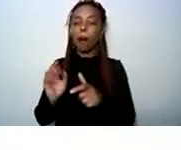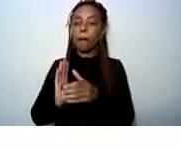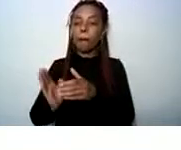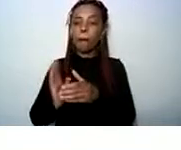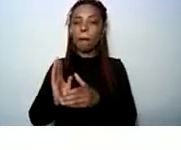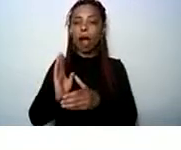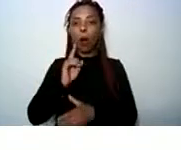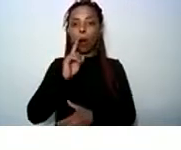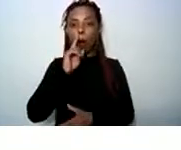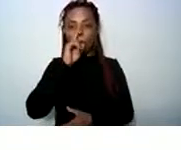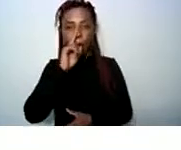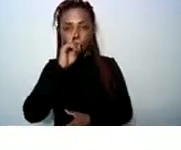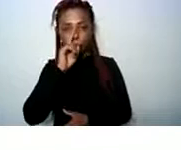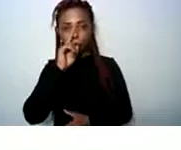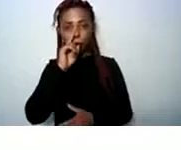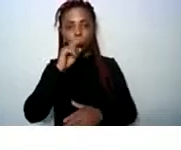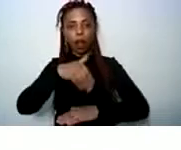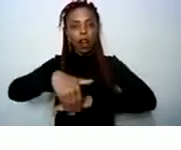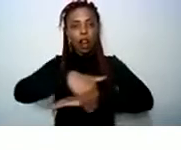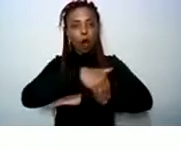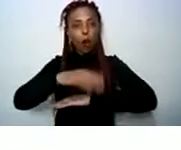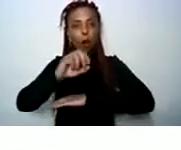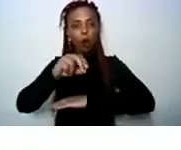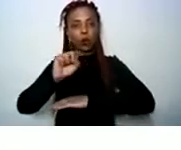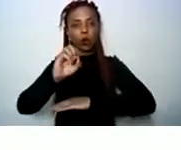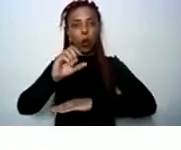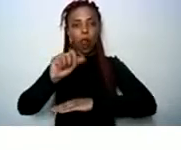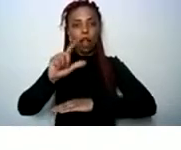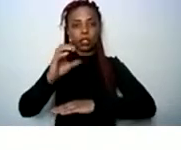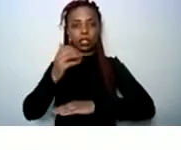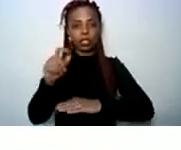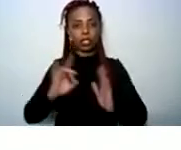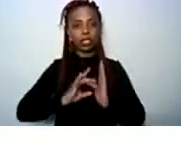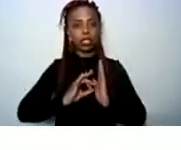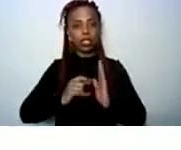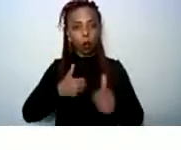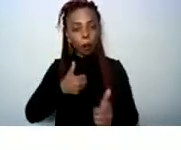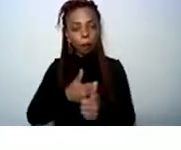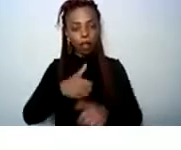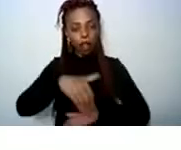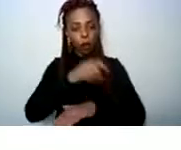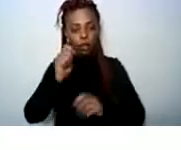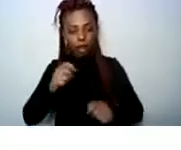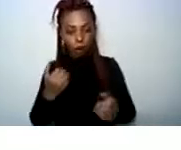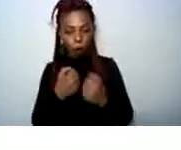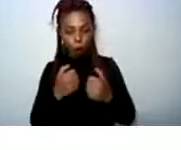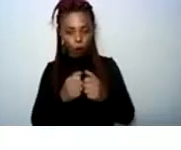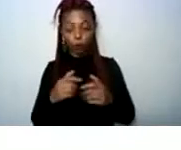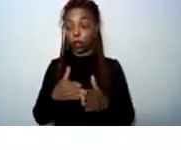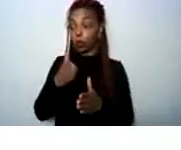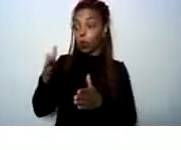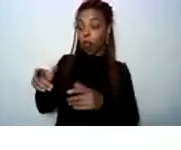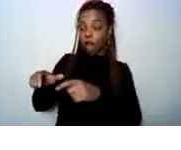Rua da Consolação, acho que vocês conseguem ver aqui onde estão passando os ônibus, e na lateral é a Avenida São Luís.